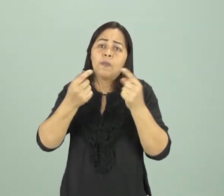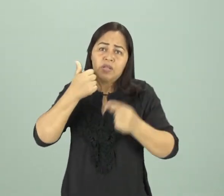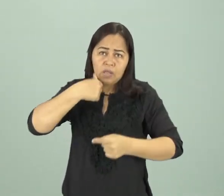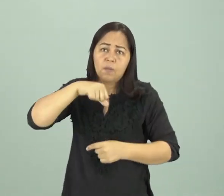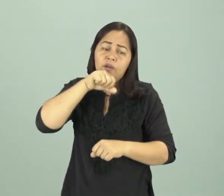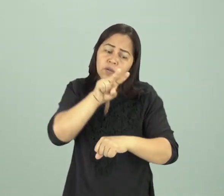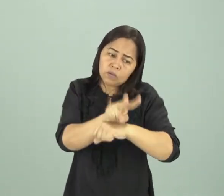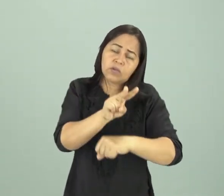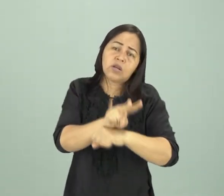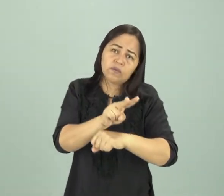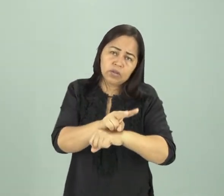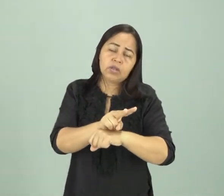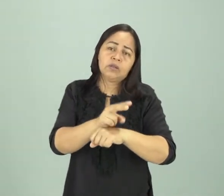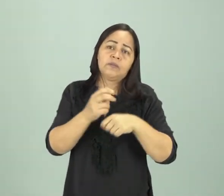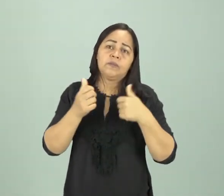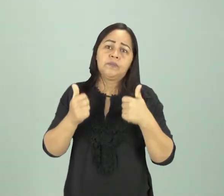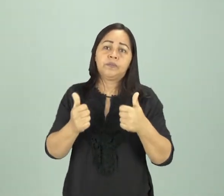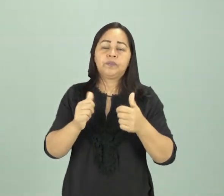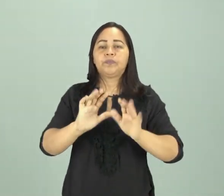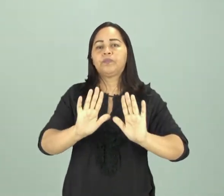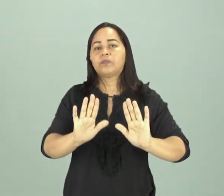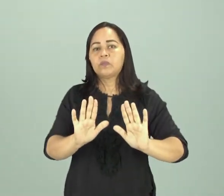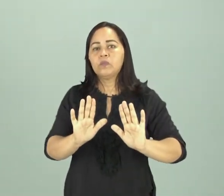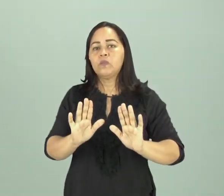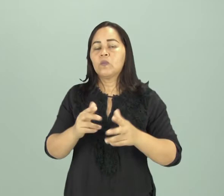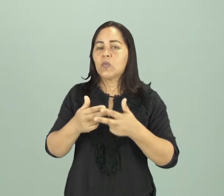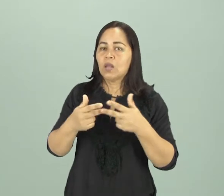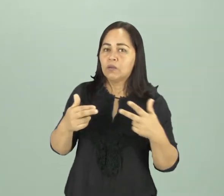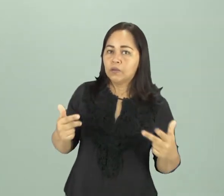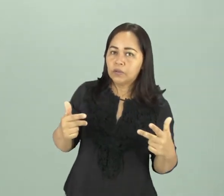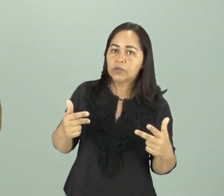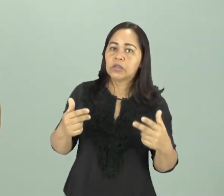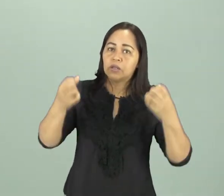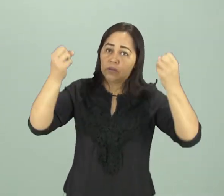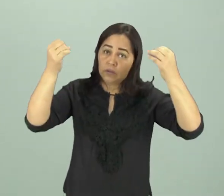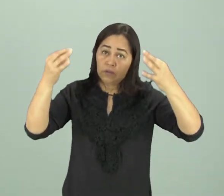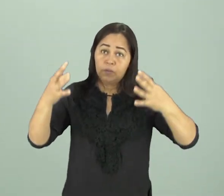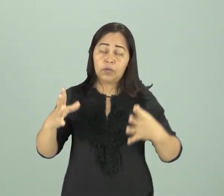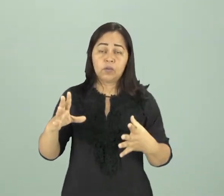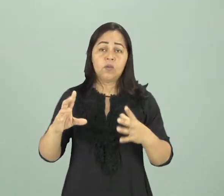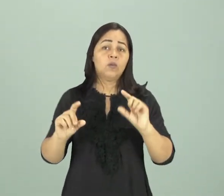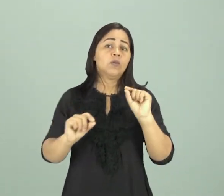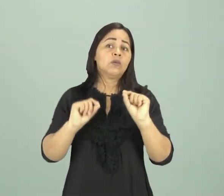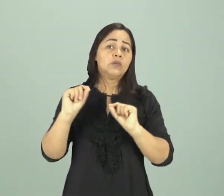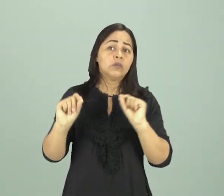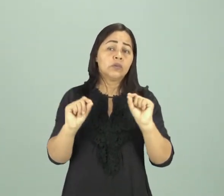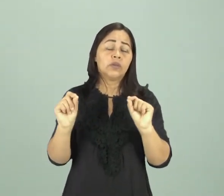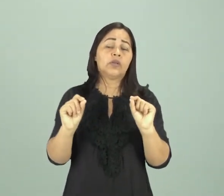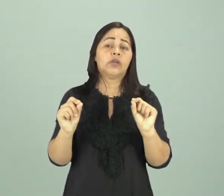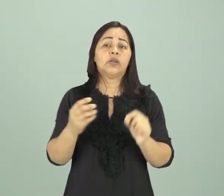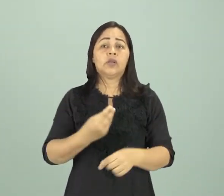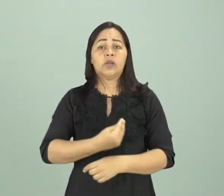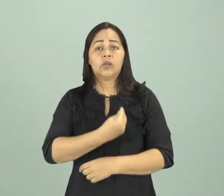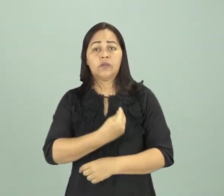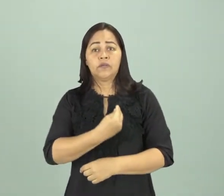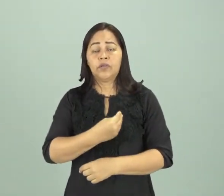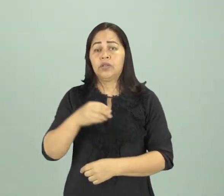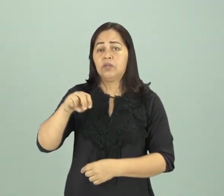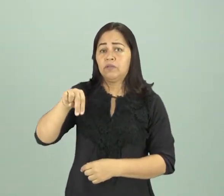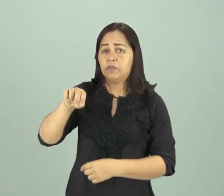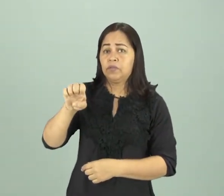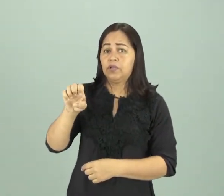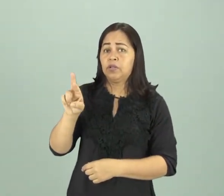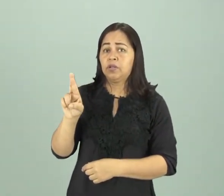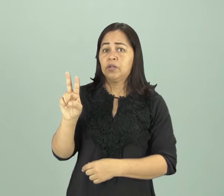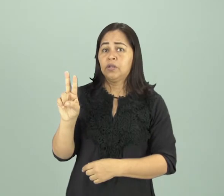abandonou, ok? Bom, essas histórias e tudo isso que nós falamos agora se trata de uma parte da biografia de Neruda, de uma parte